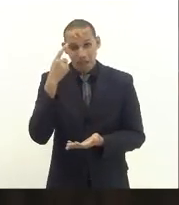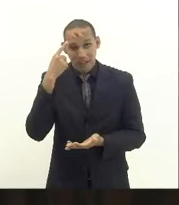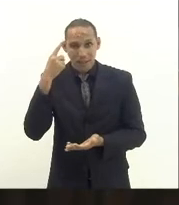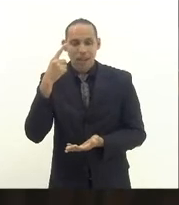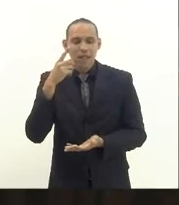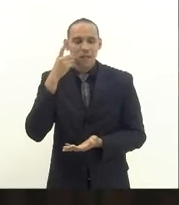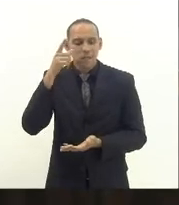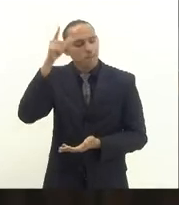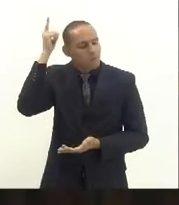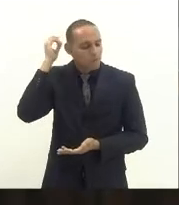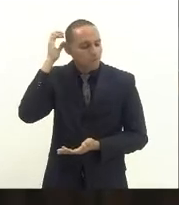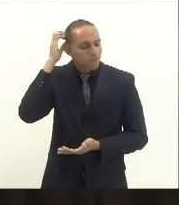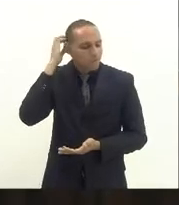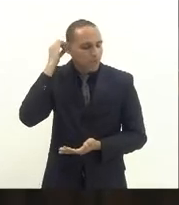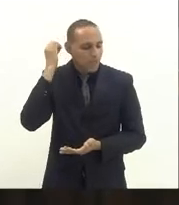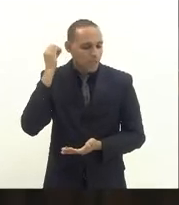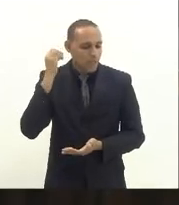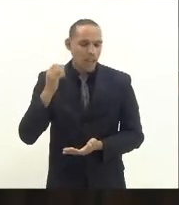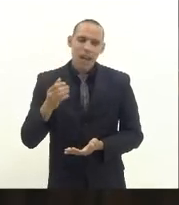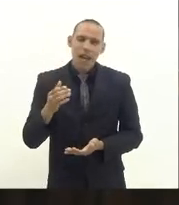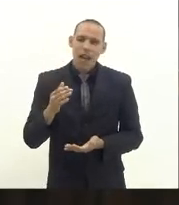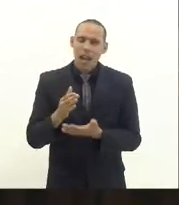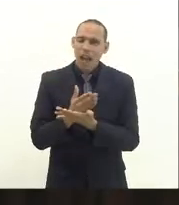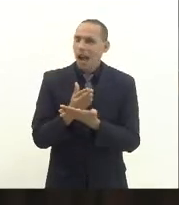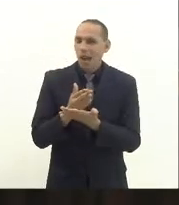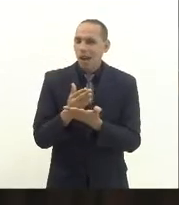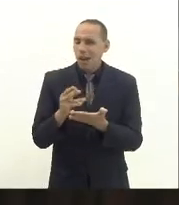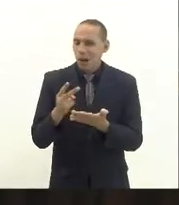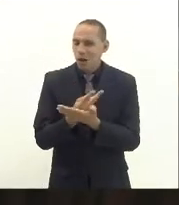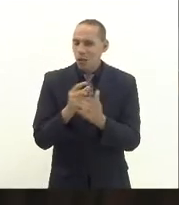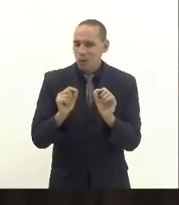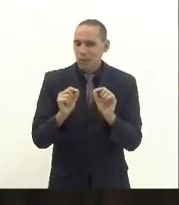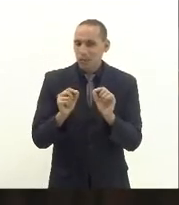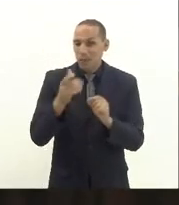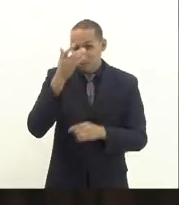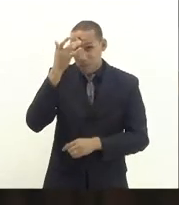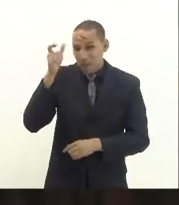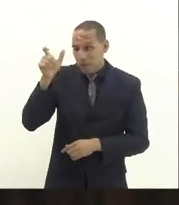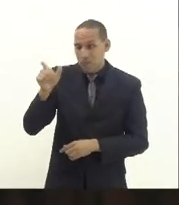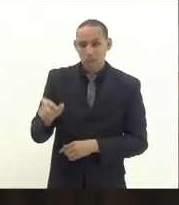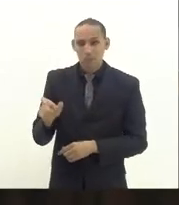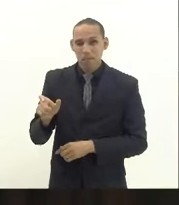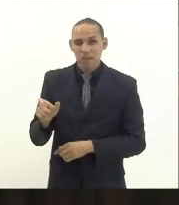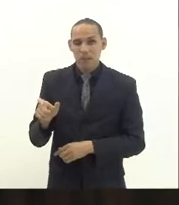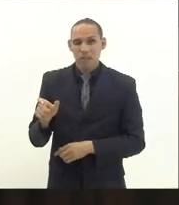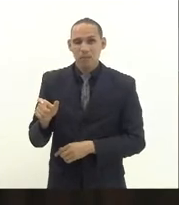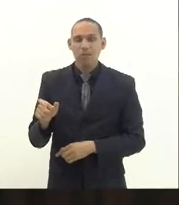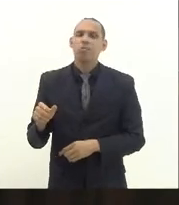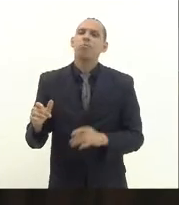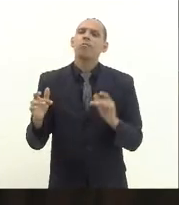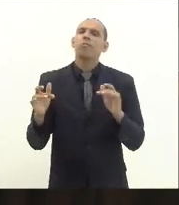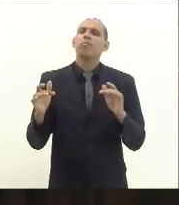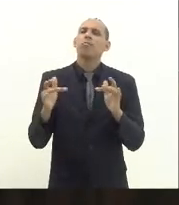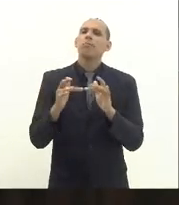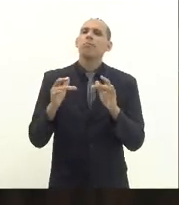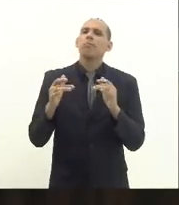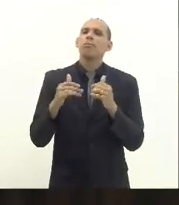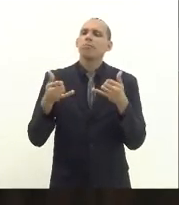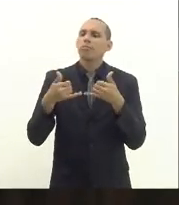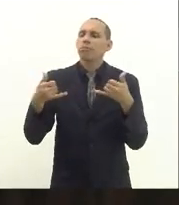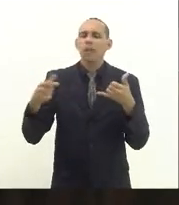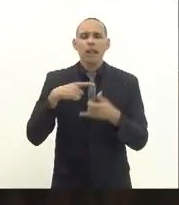Deputado lixo e tem caso de todo tipo assim sujeito tinha uma ligação de uma demanda